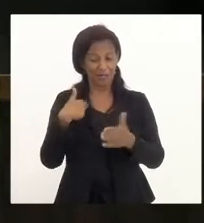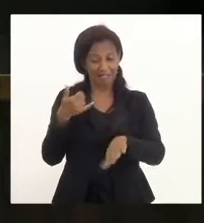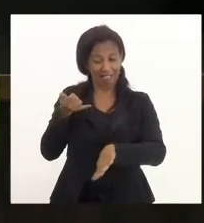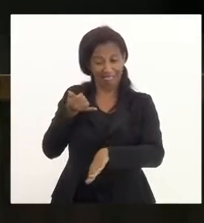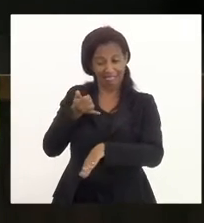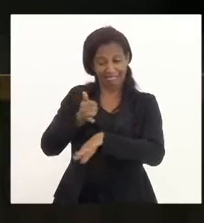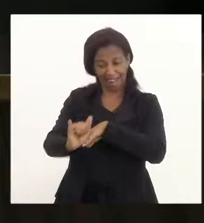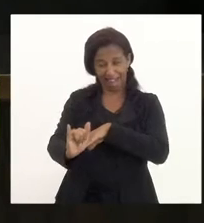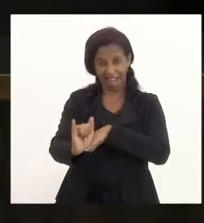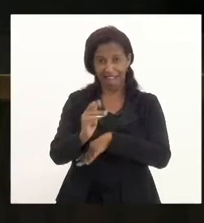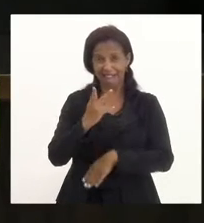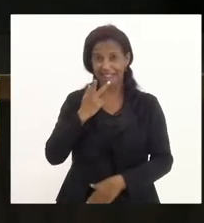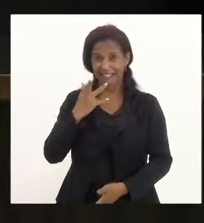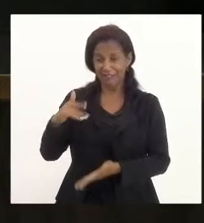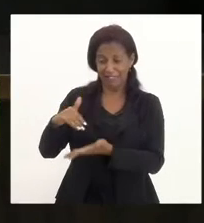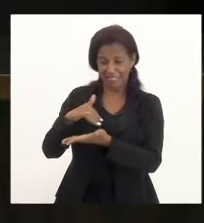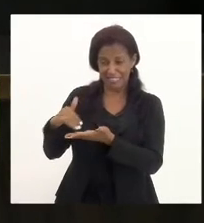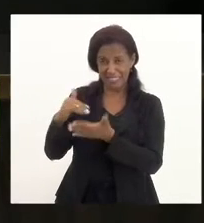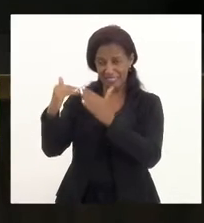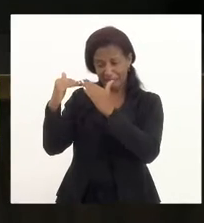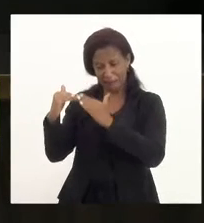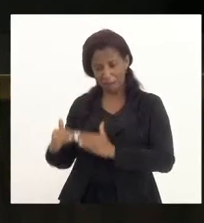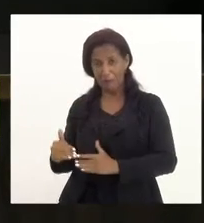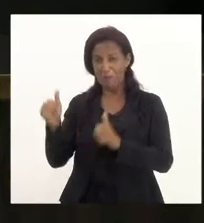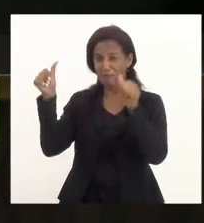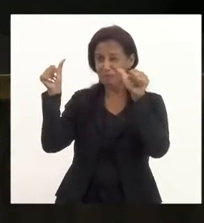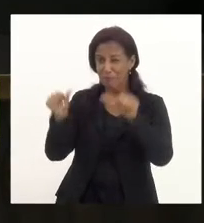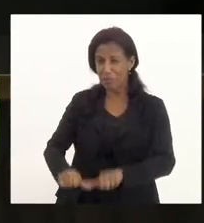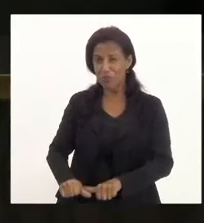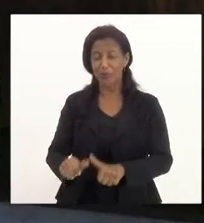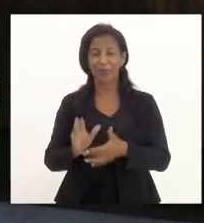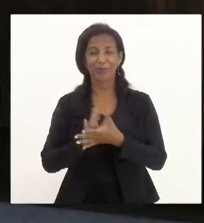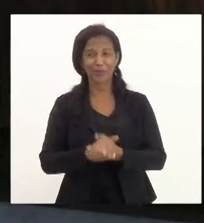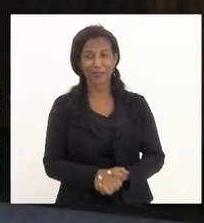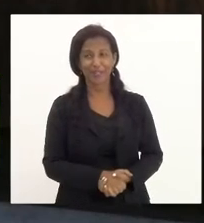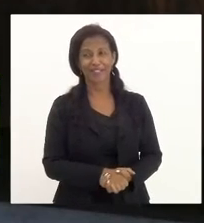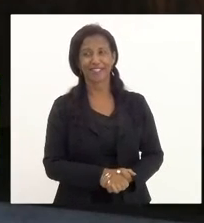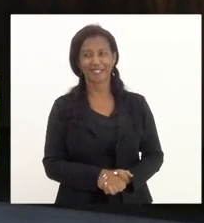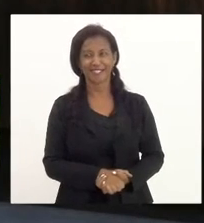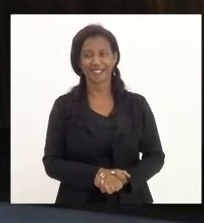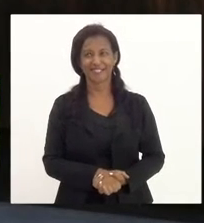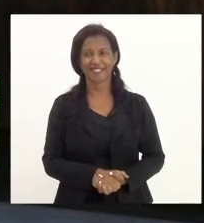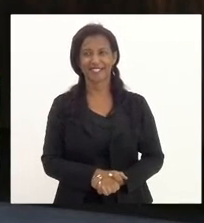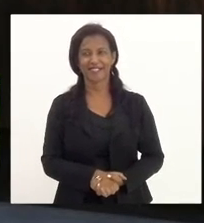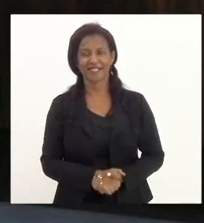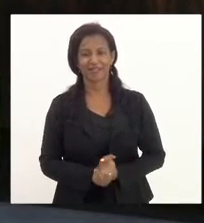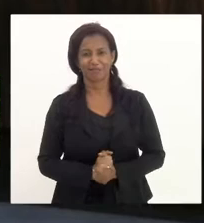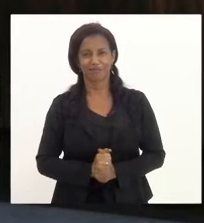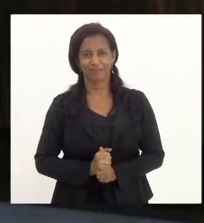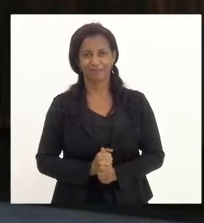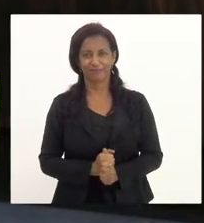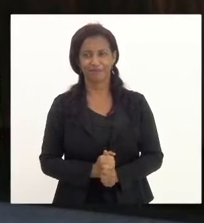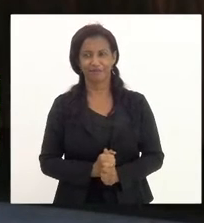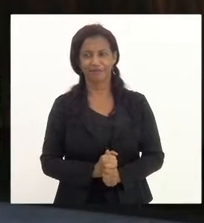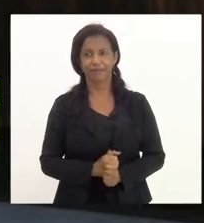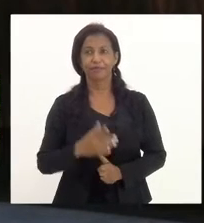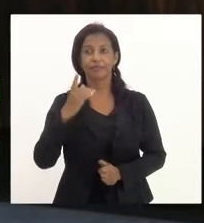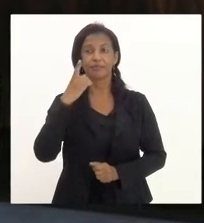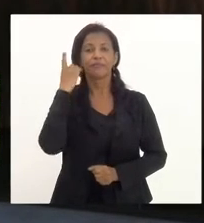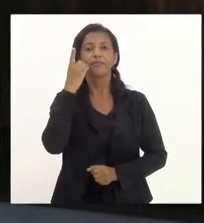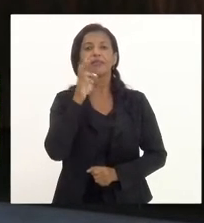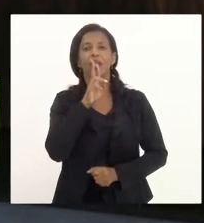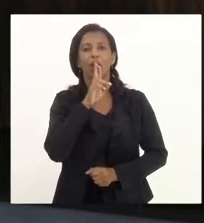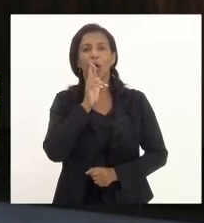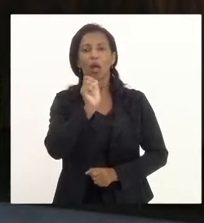falha de chamar de secretário aí piorou hoje ver né porque o deputado